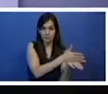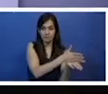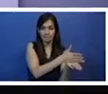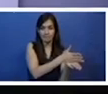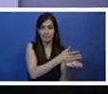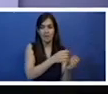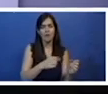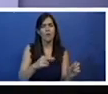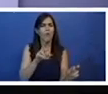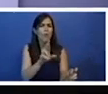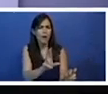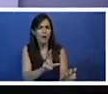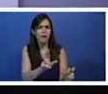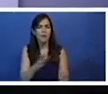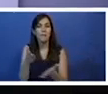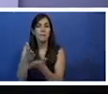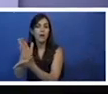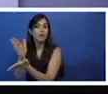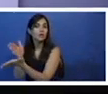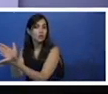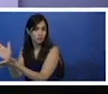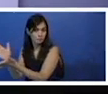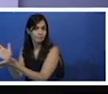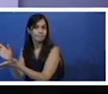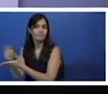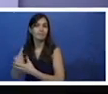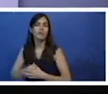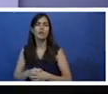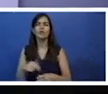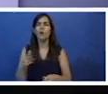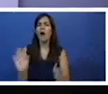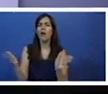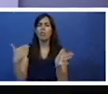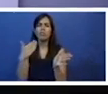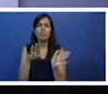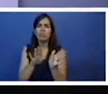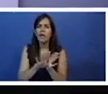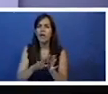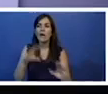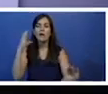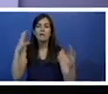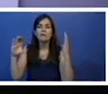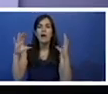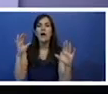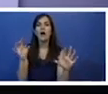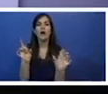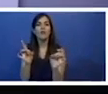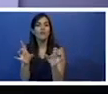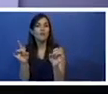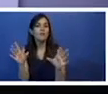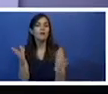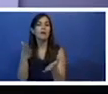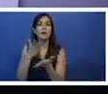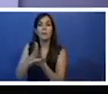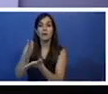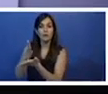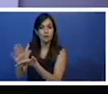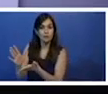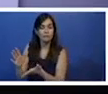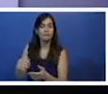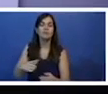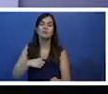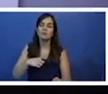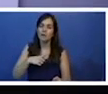mais R, partir. Então, até cantar, vender, partir, as nossas três conjugações,